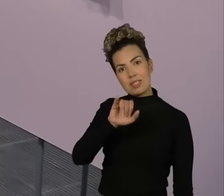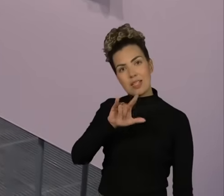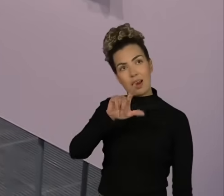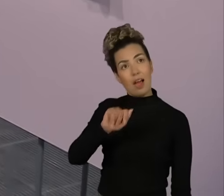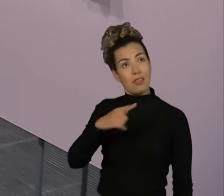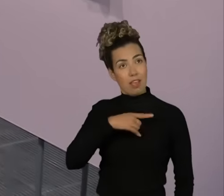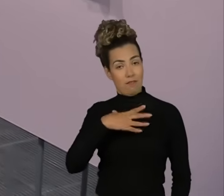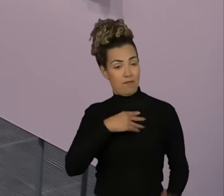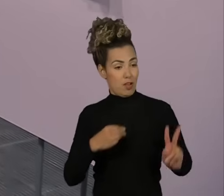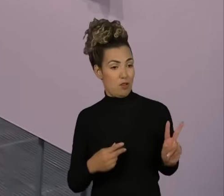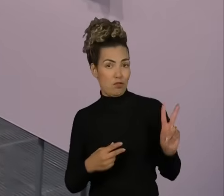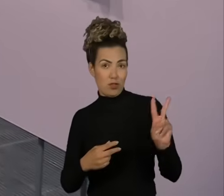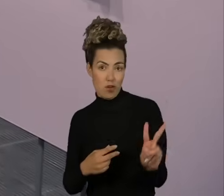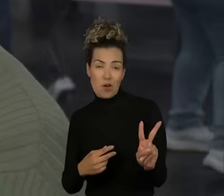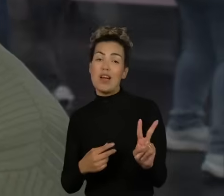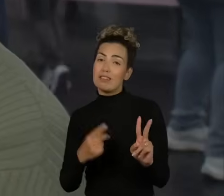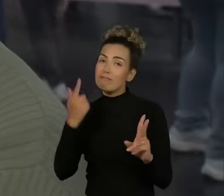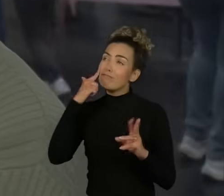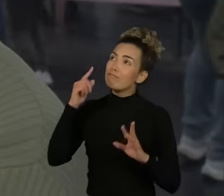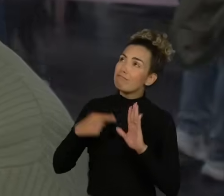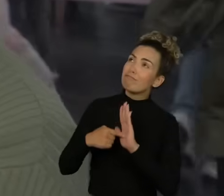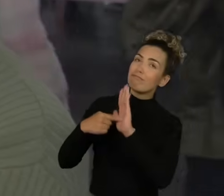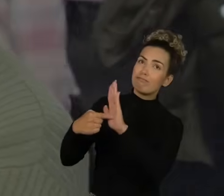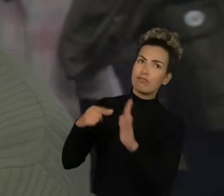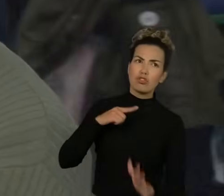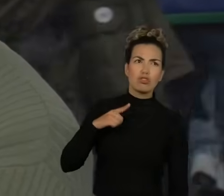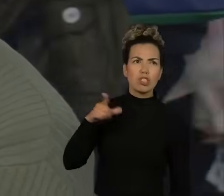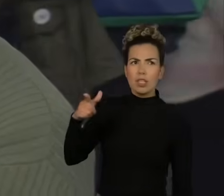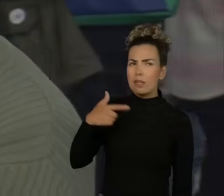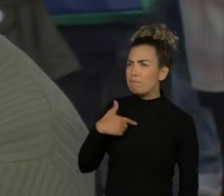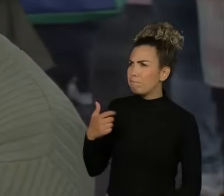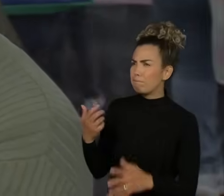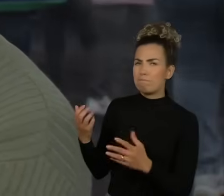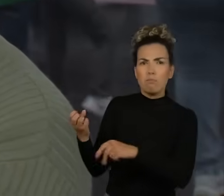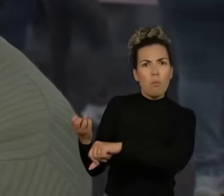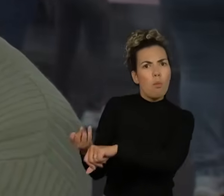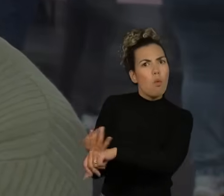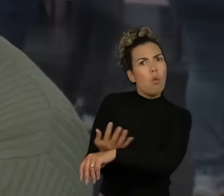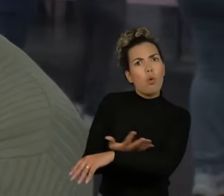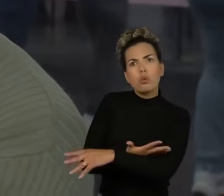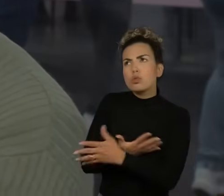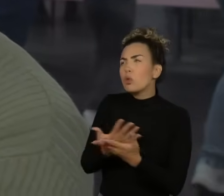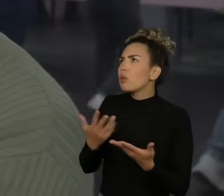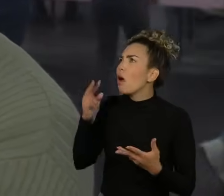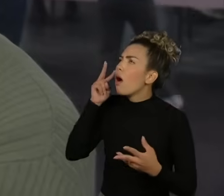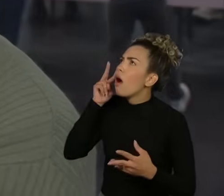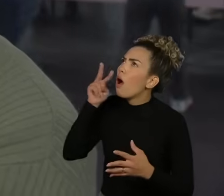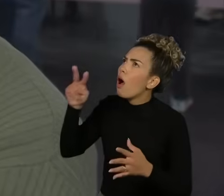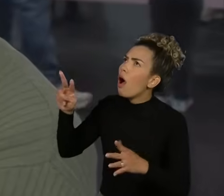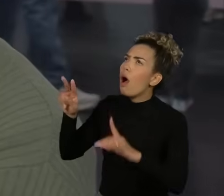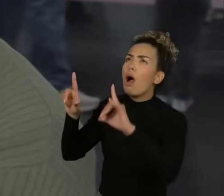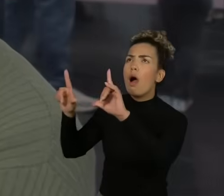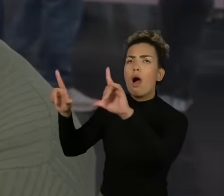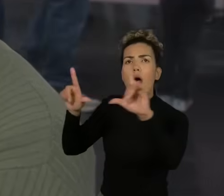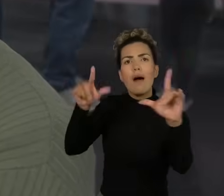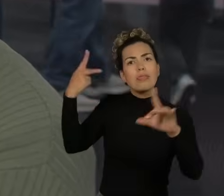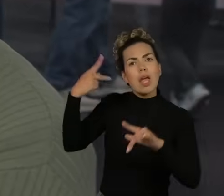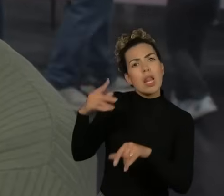Sofia. É emocionante os efeitos, a técnica que ele usa